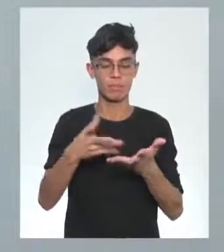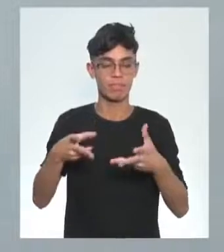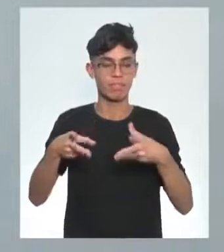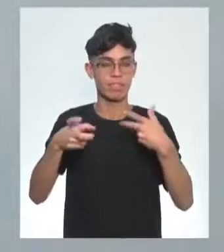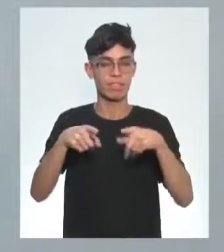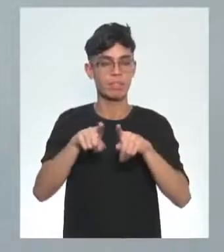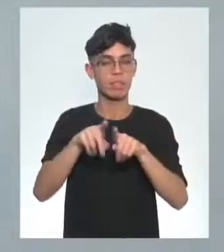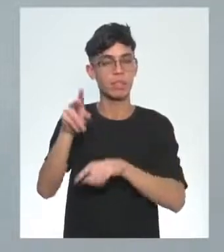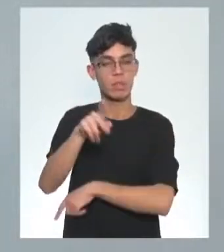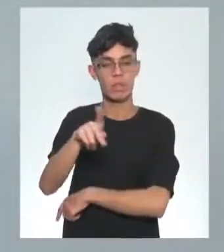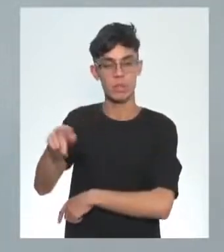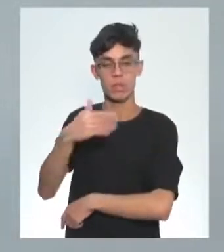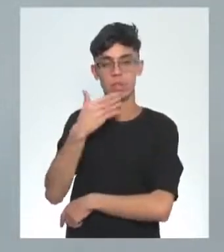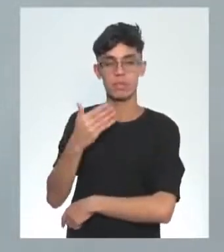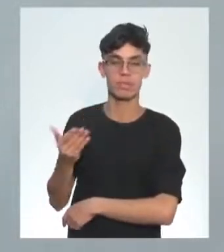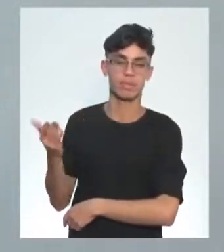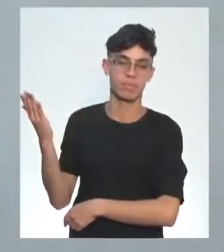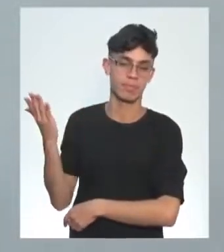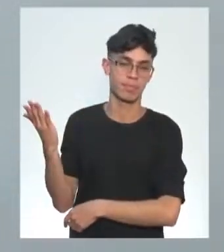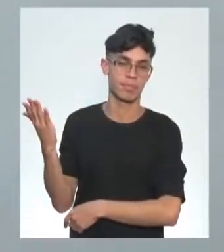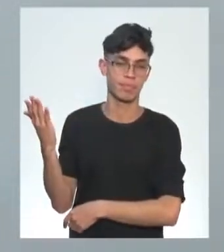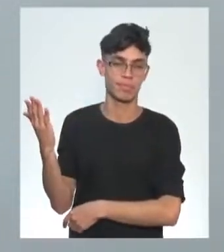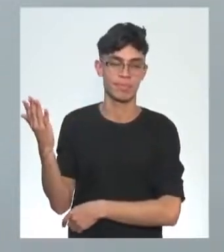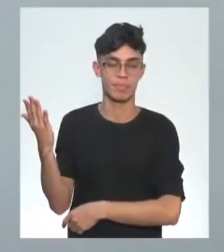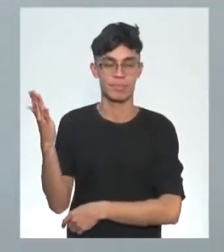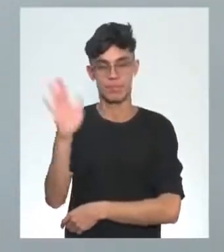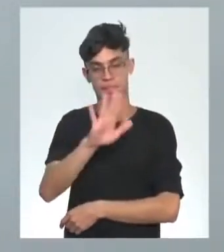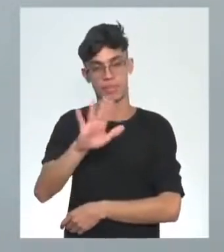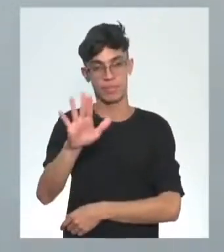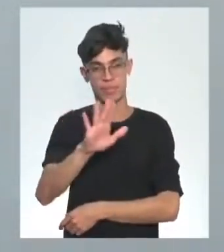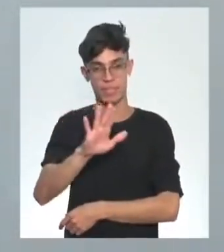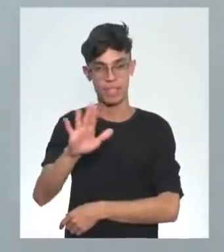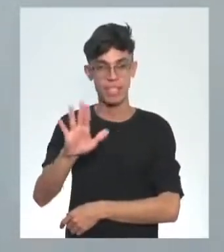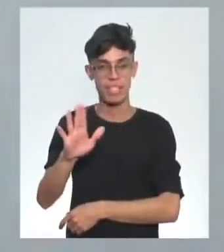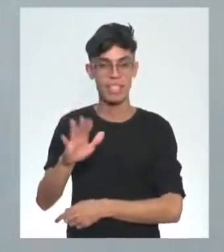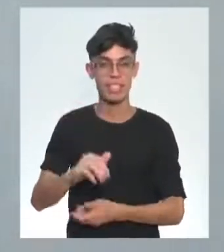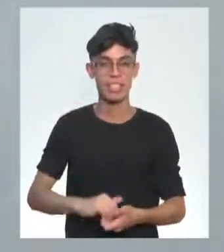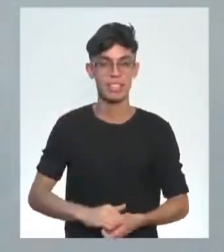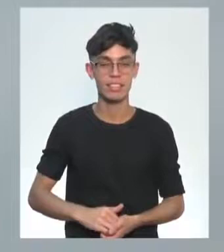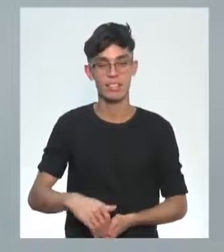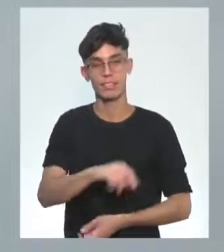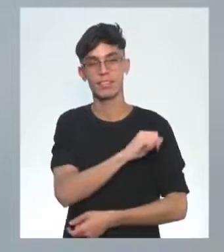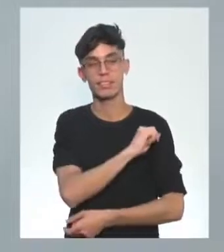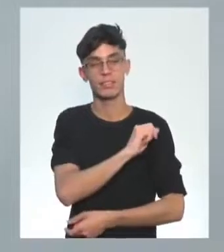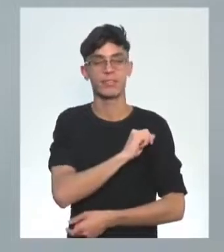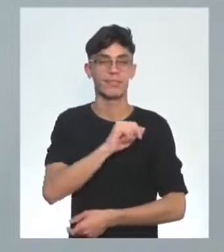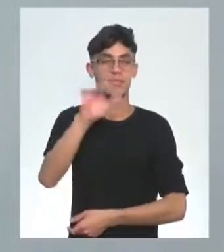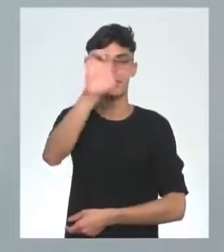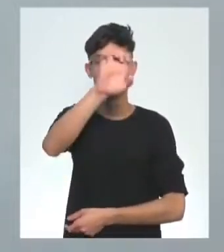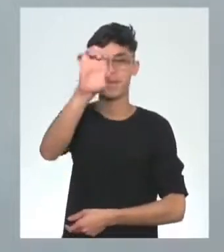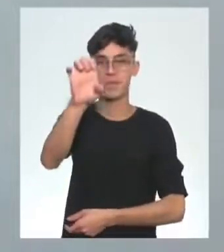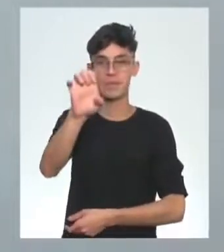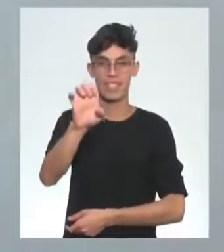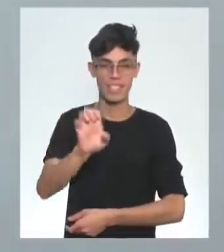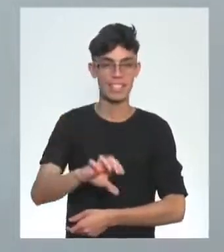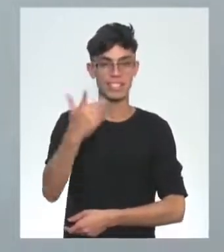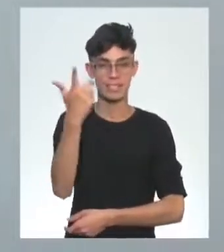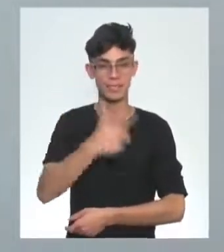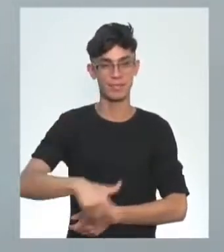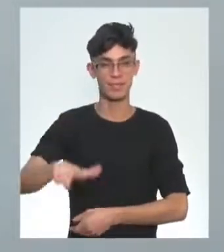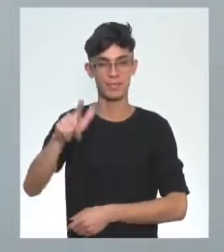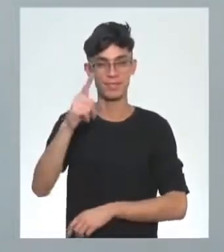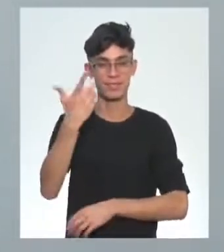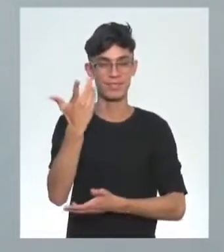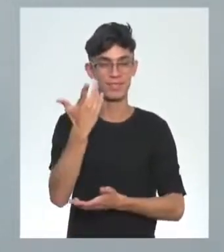professora Tayana. Olá, queridíssimos estudantes do estado de São Paulo. Estamos aqui, mais uma vez, com